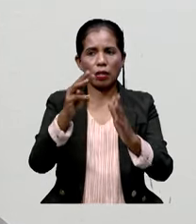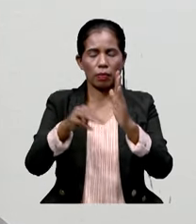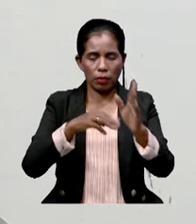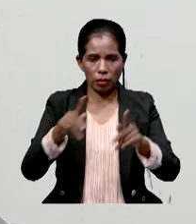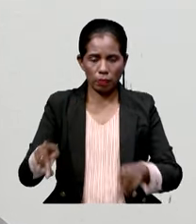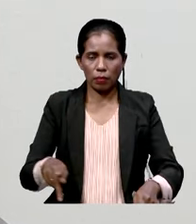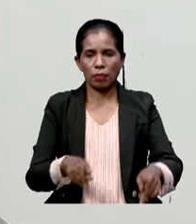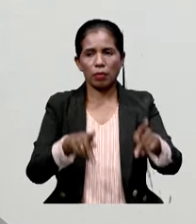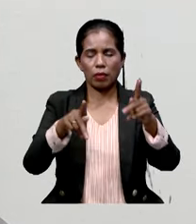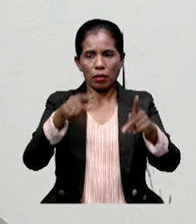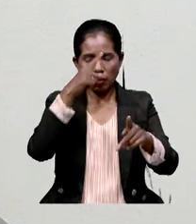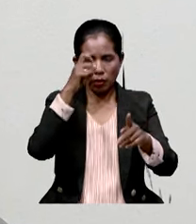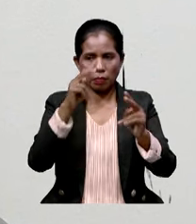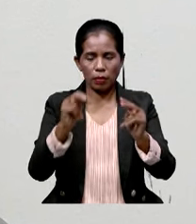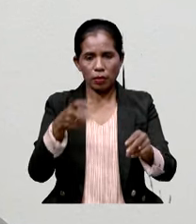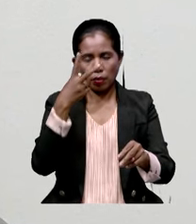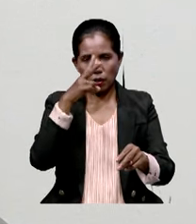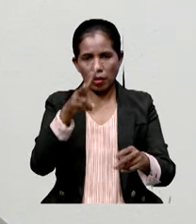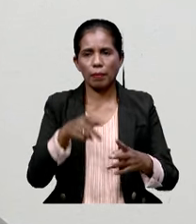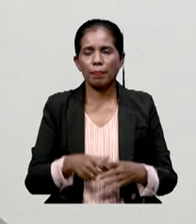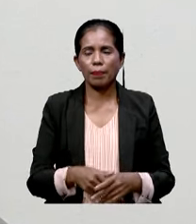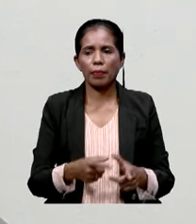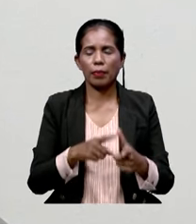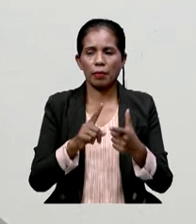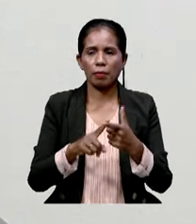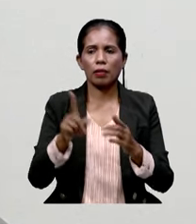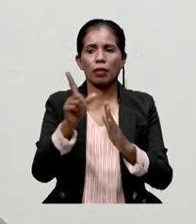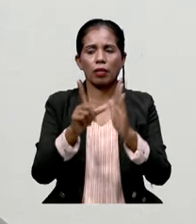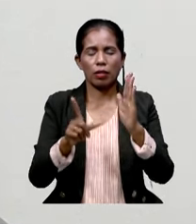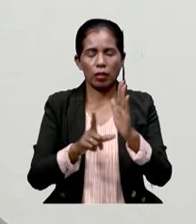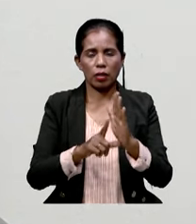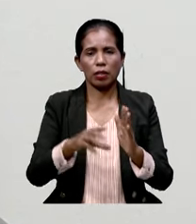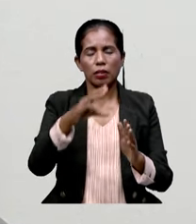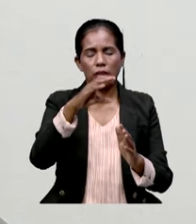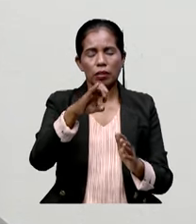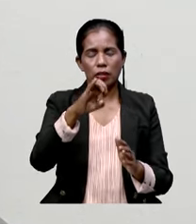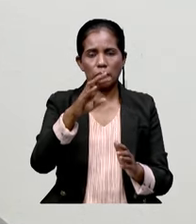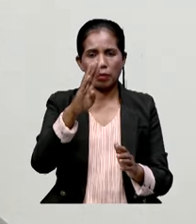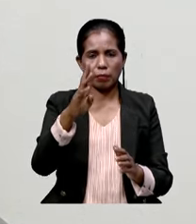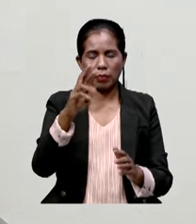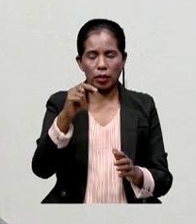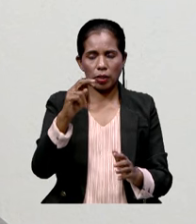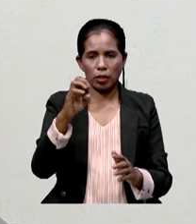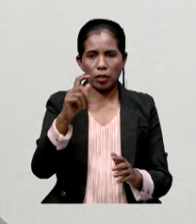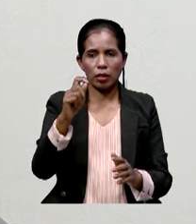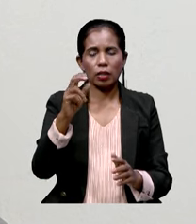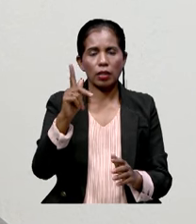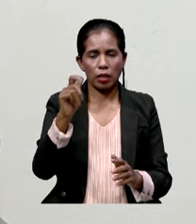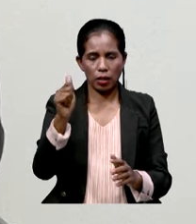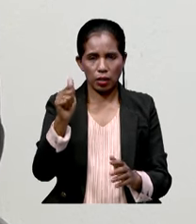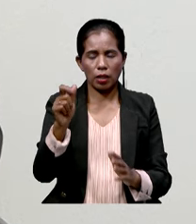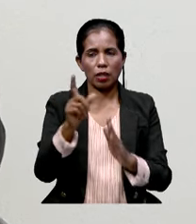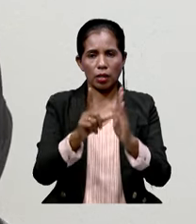público. Tamané precisamos saber. E da falei uma lei cibernética. Nebe durante né, lei